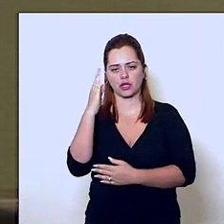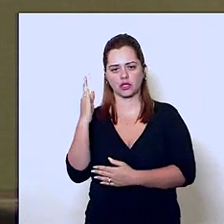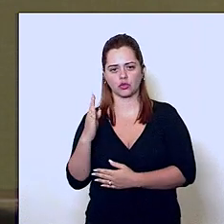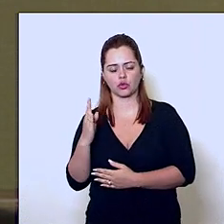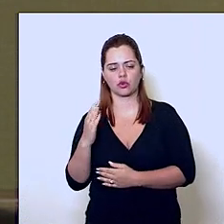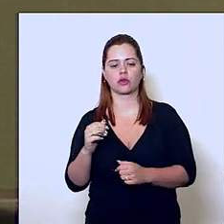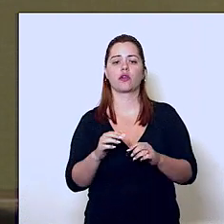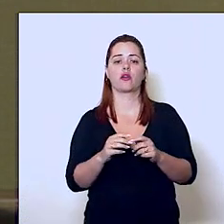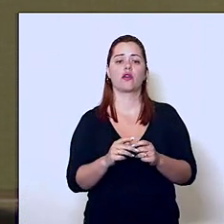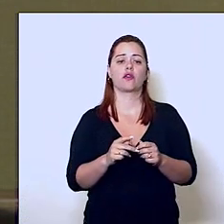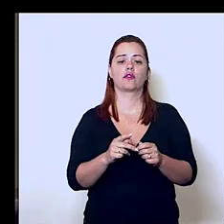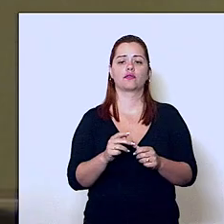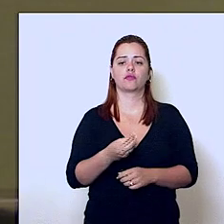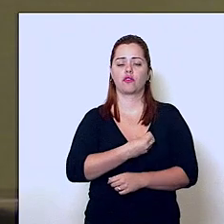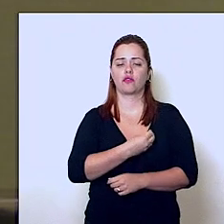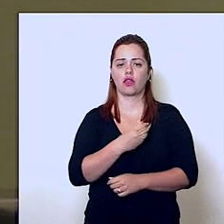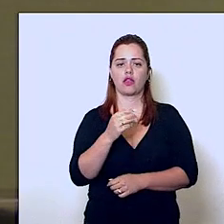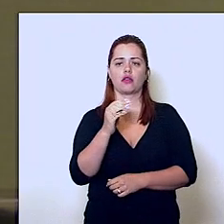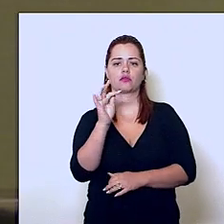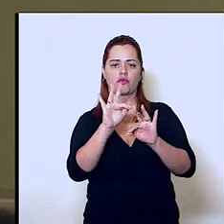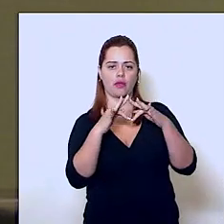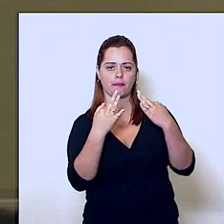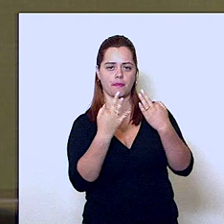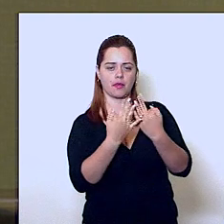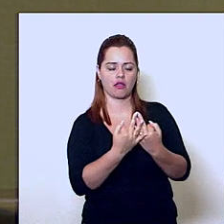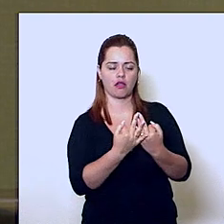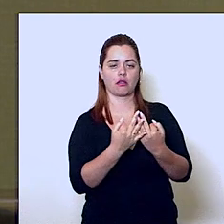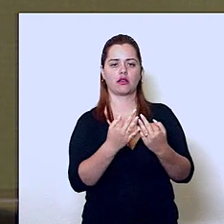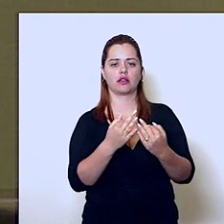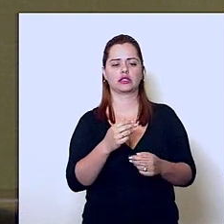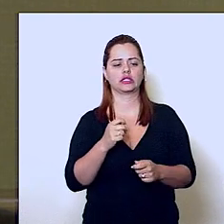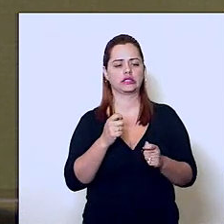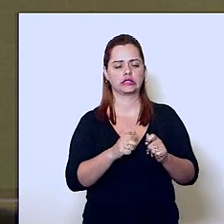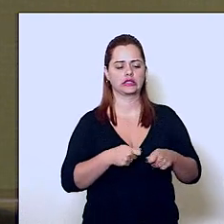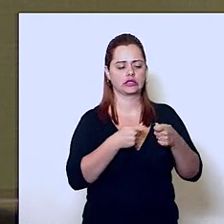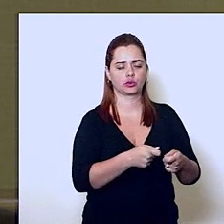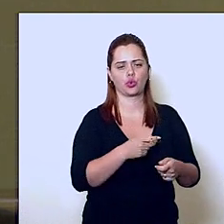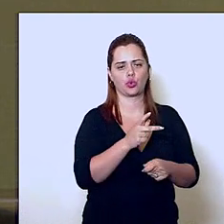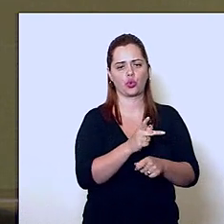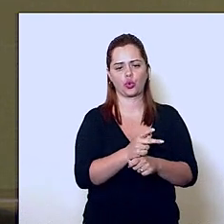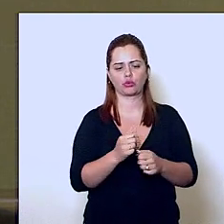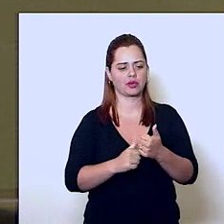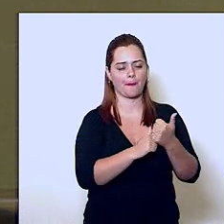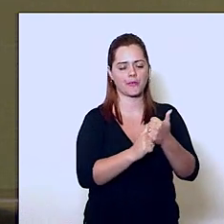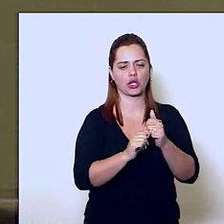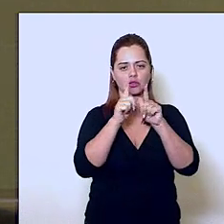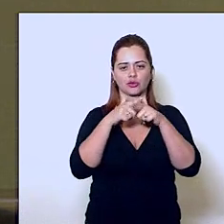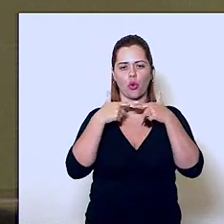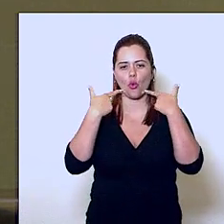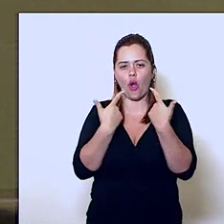Lúcia, presença firme, sempre do seu lado, apoiando, com aquele sorriso contagiante e